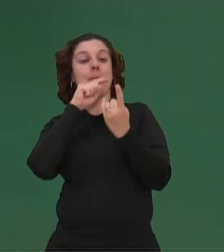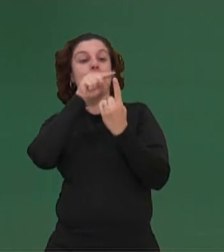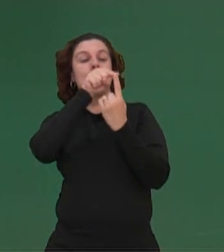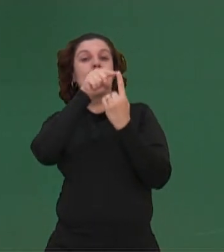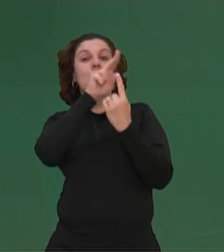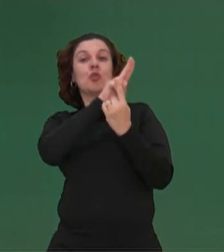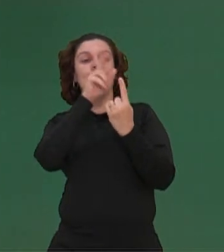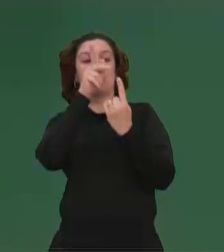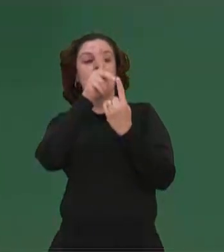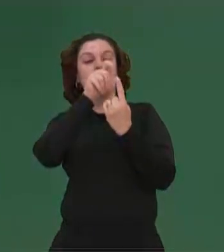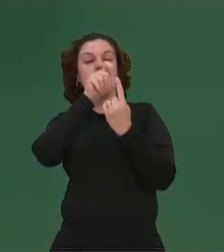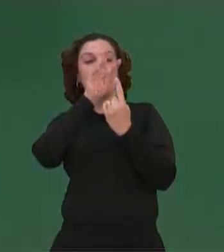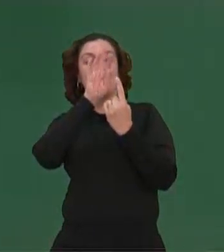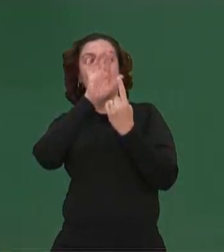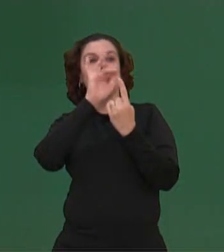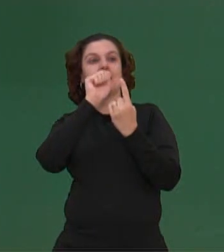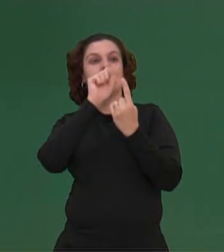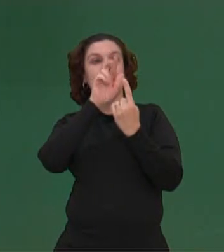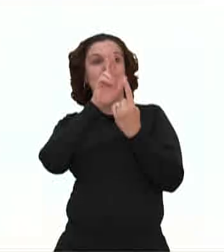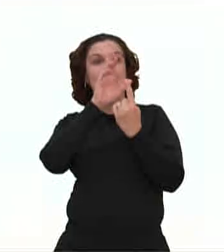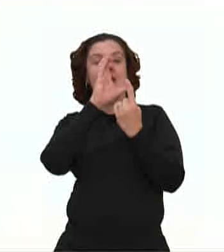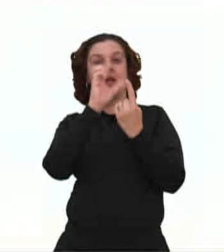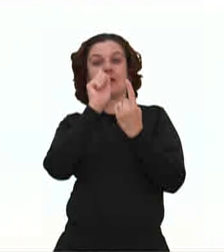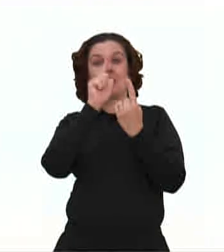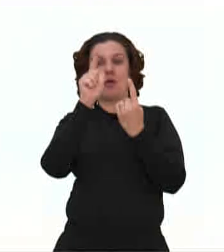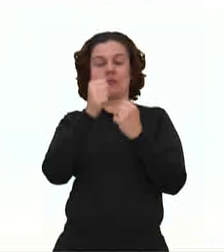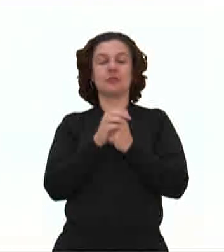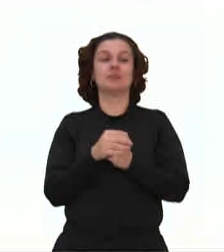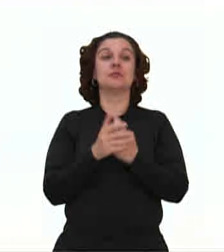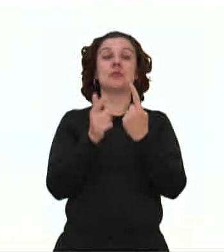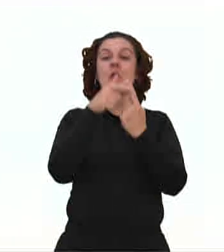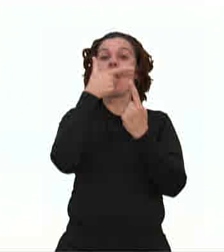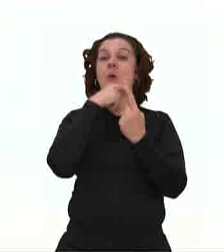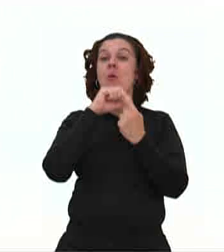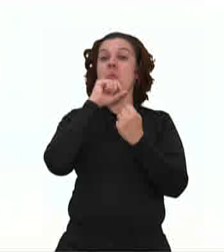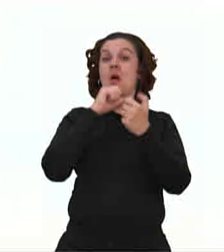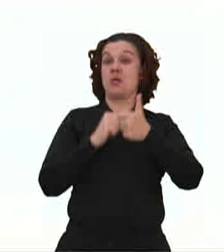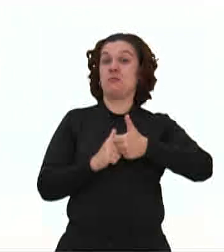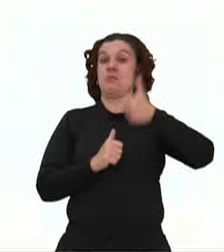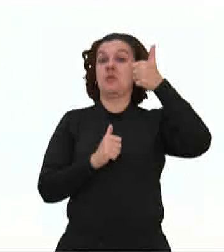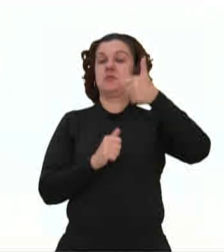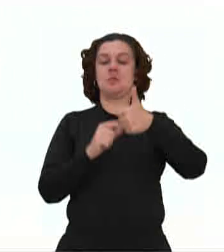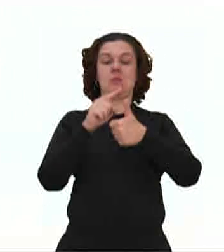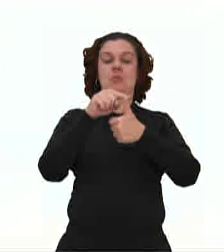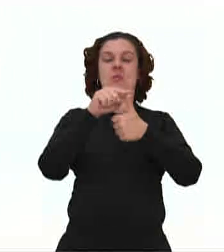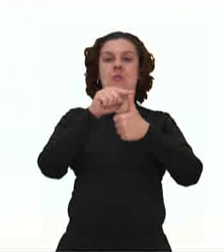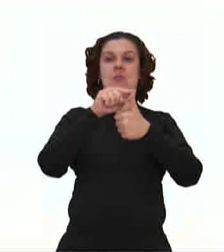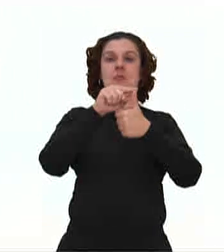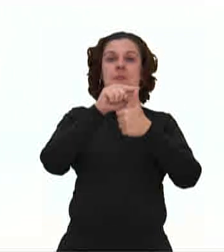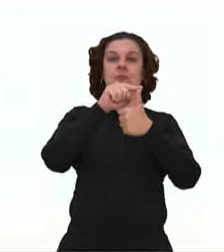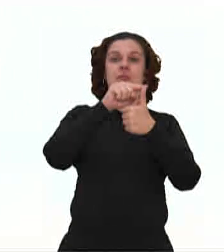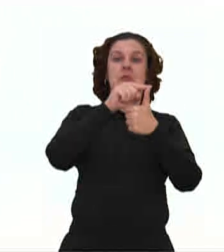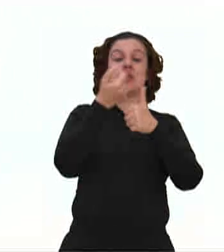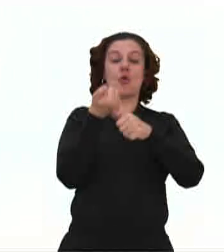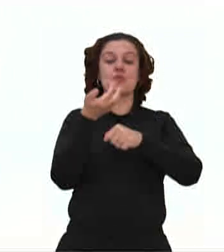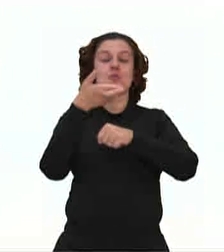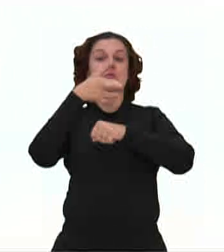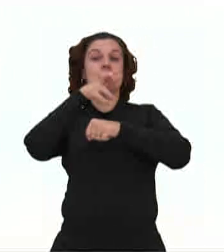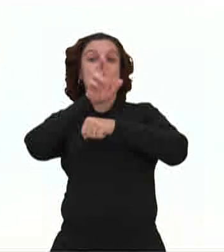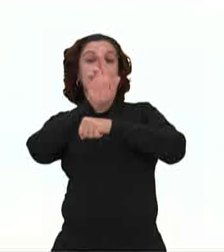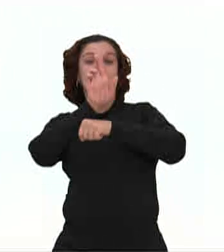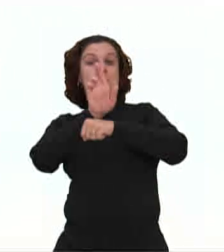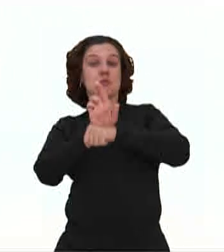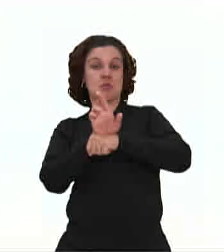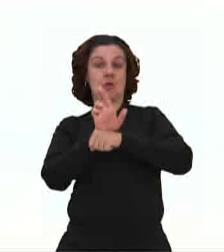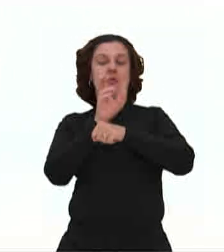patriarcal, ok? Então o patriarcado é marca dessa família. O senhor de engenho, ele